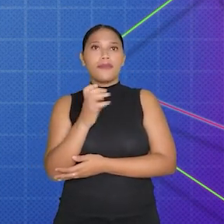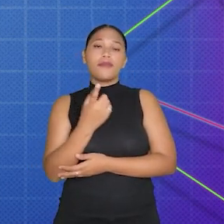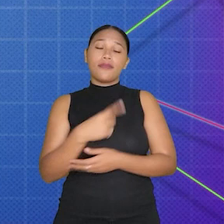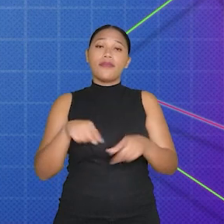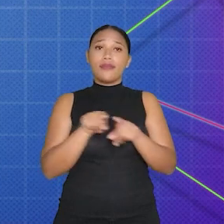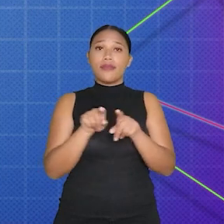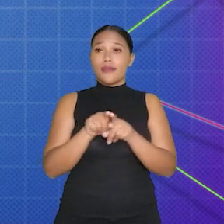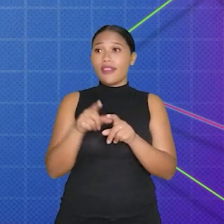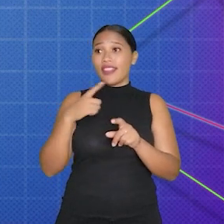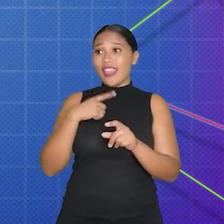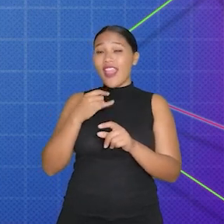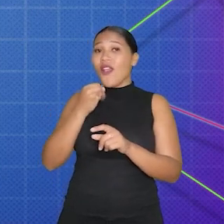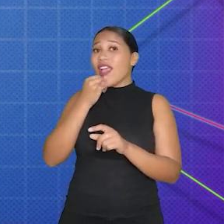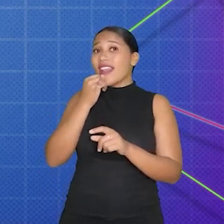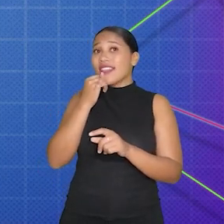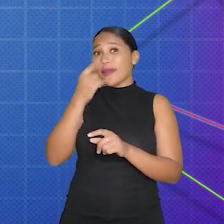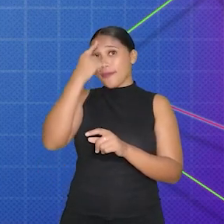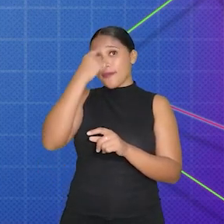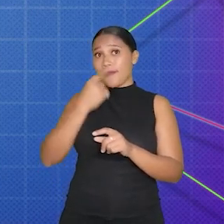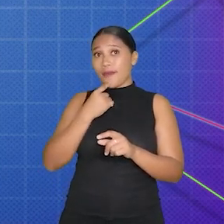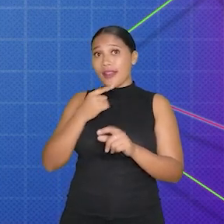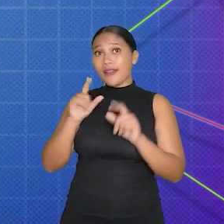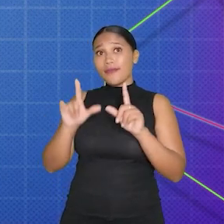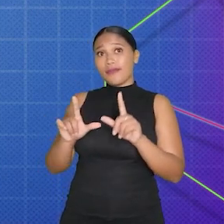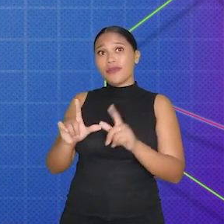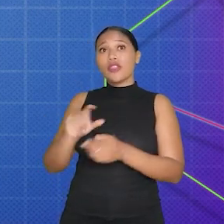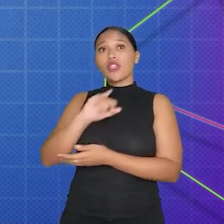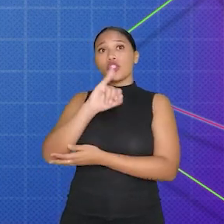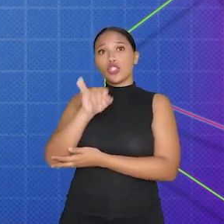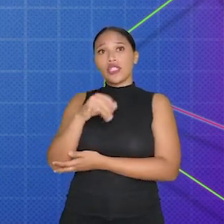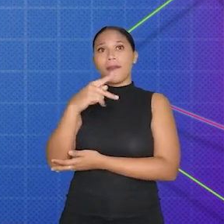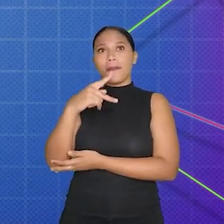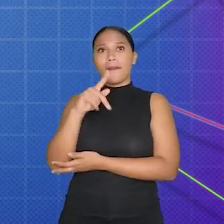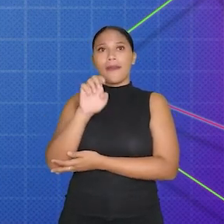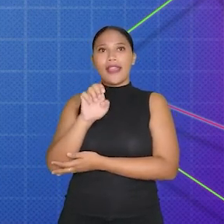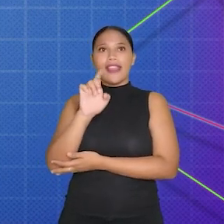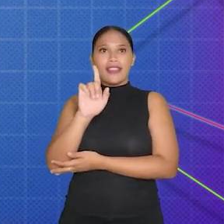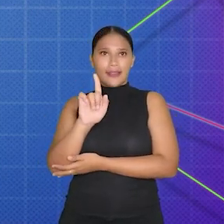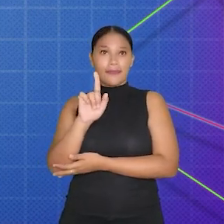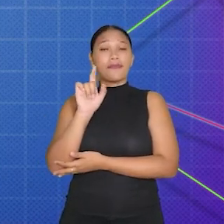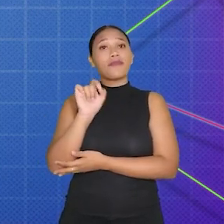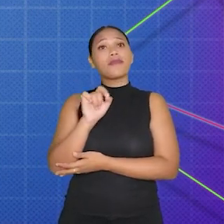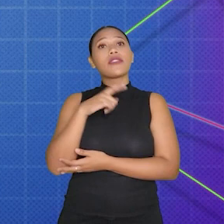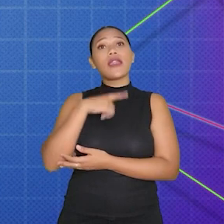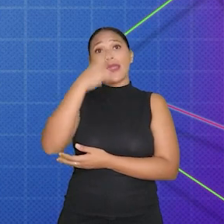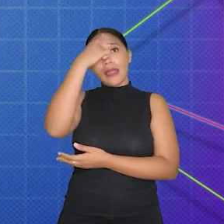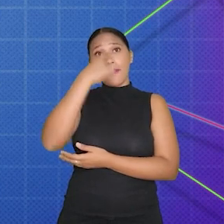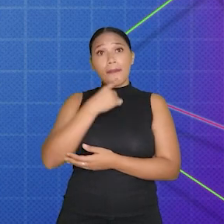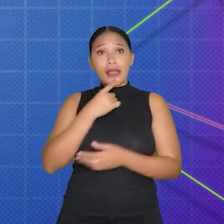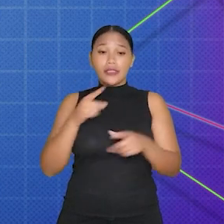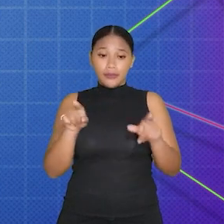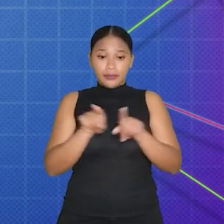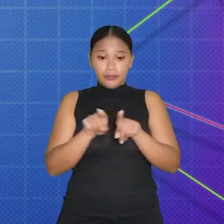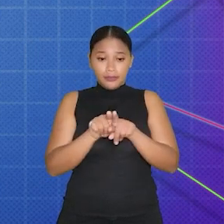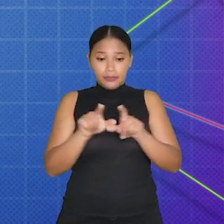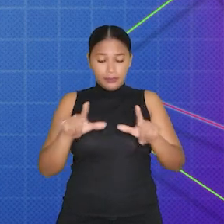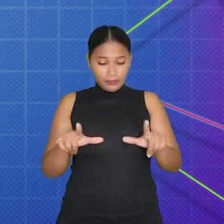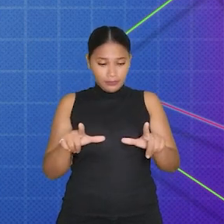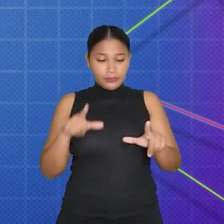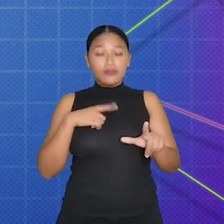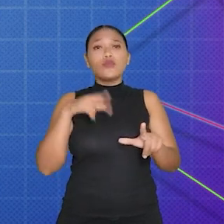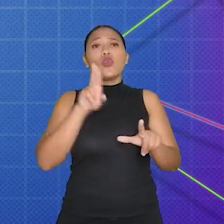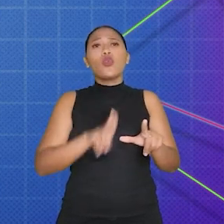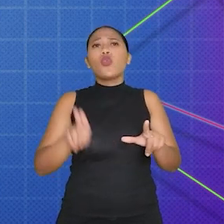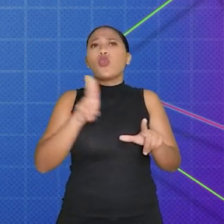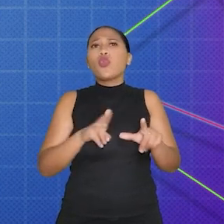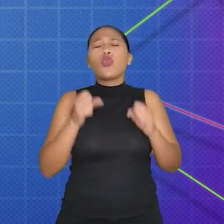ou Foxit Reader. Extensão de arquivo para imagens em formato JPEG. Esses arquivos contêm imagens